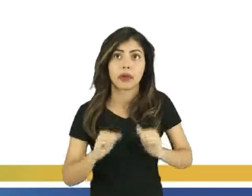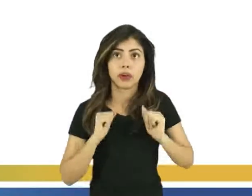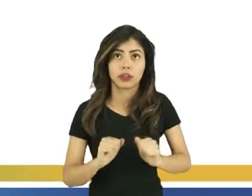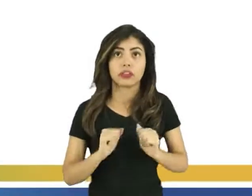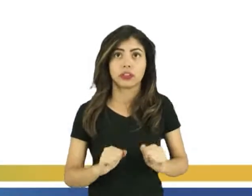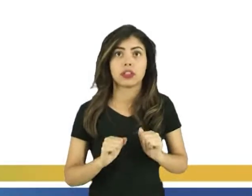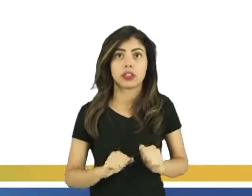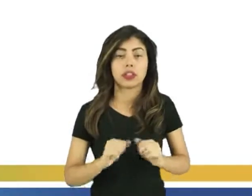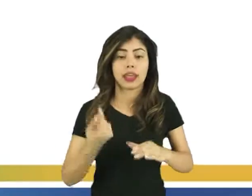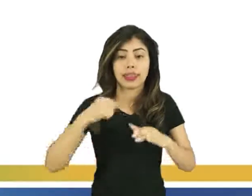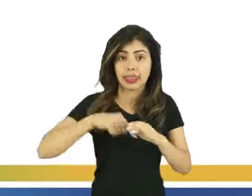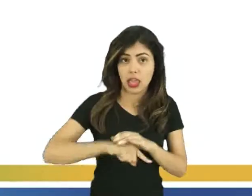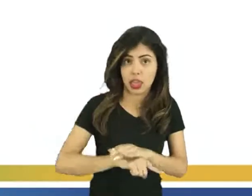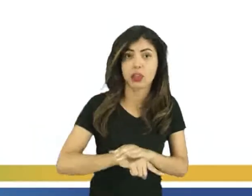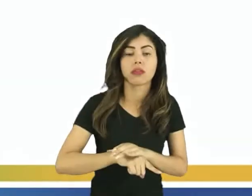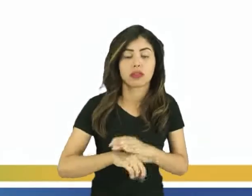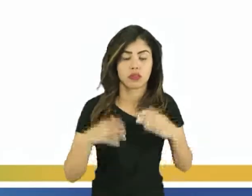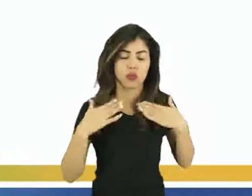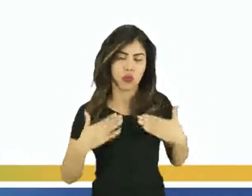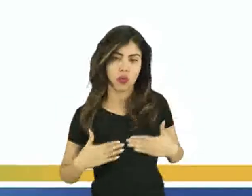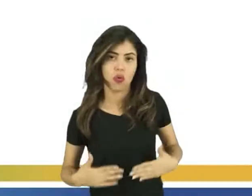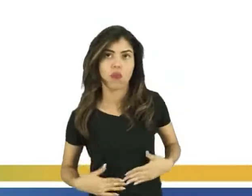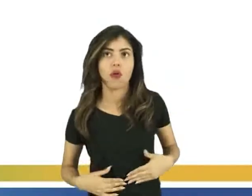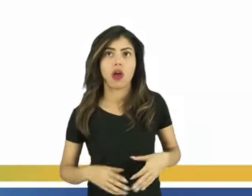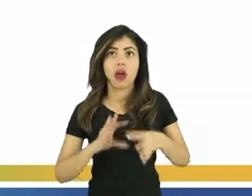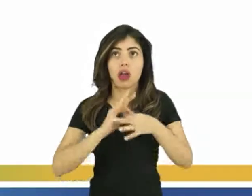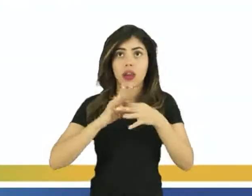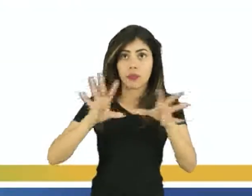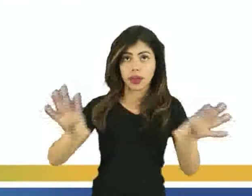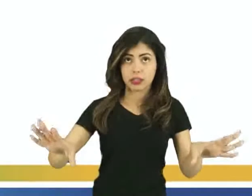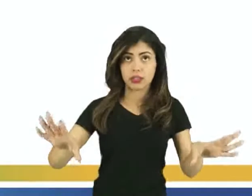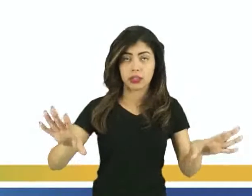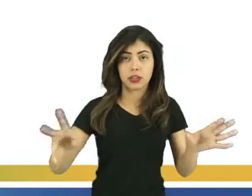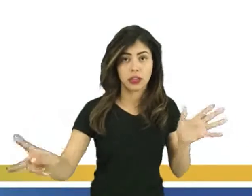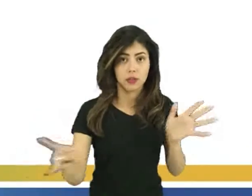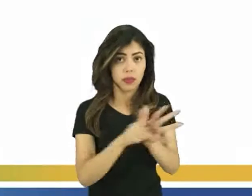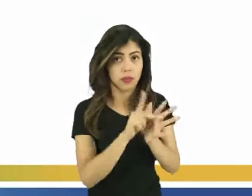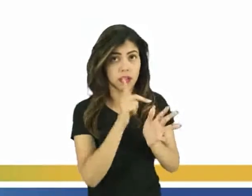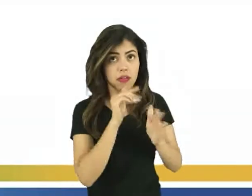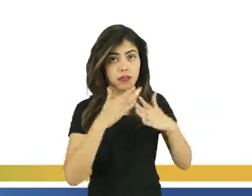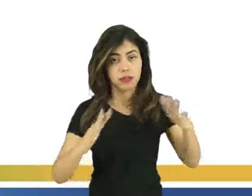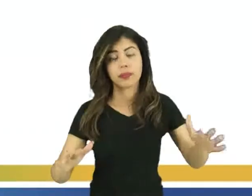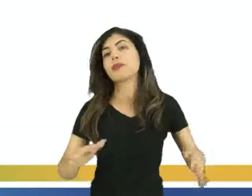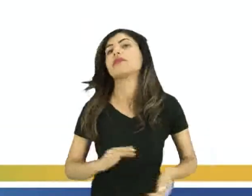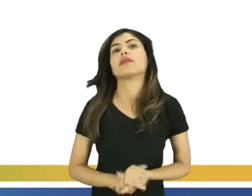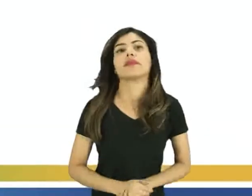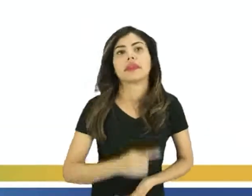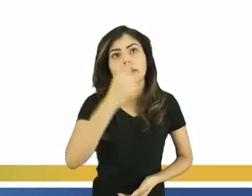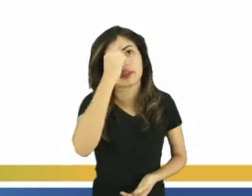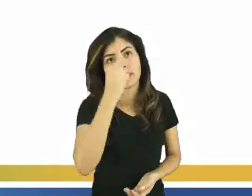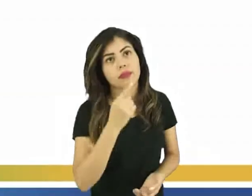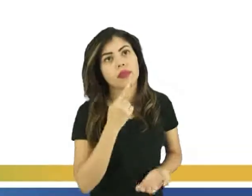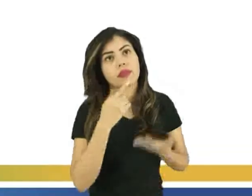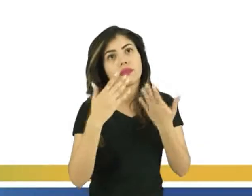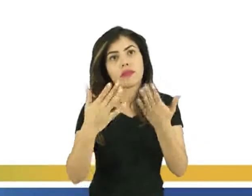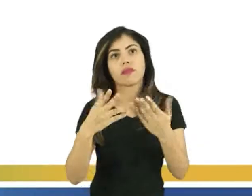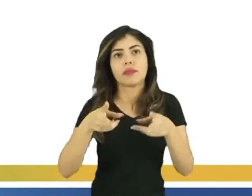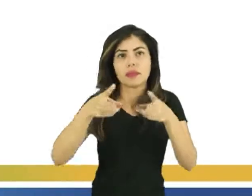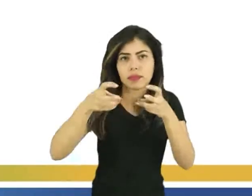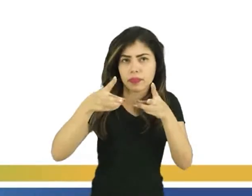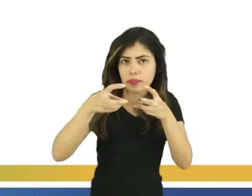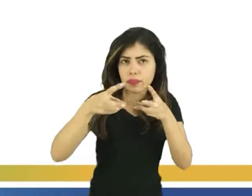ser externa, fora do corpo, com a liberação dos gametas na própria água do mar. Nessa imagem aí, vocês